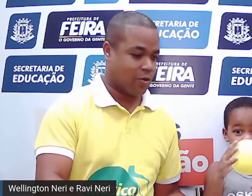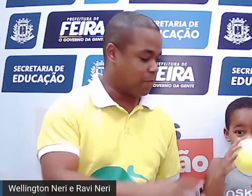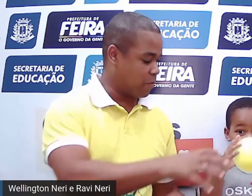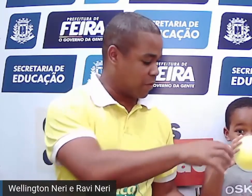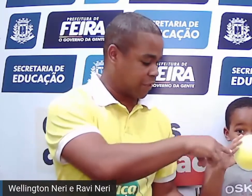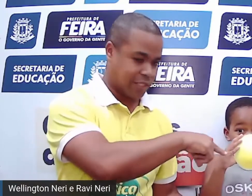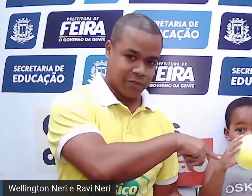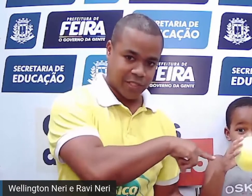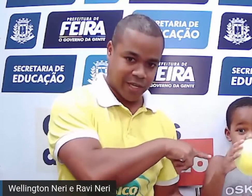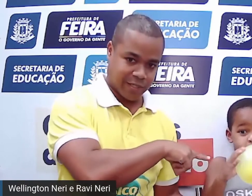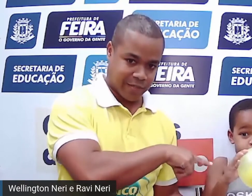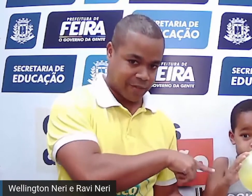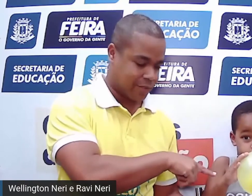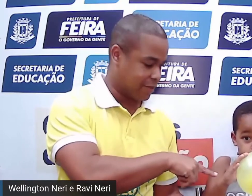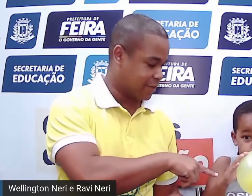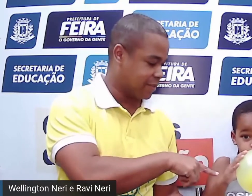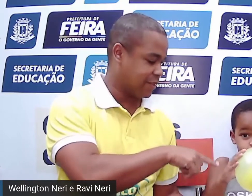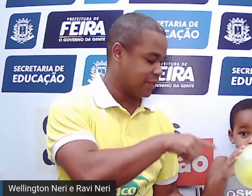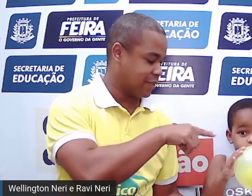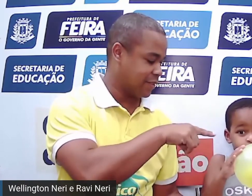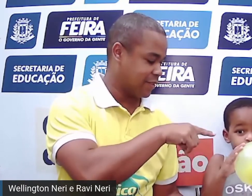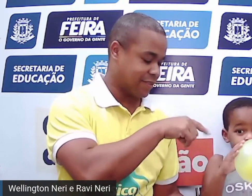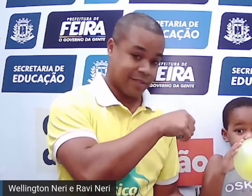É, ó, o pulmão enchendo de ar, tá vendo?